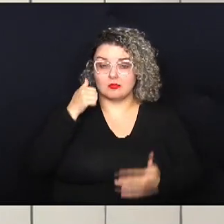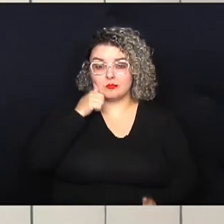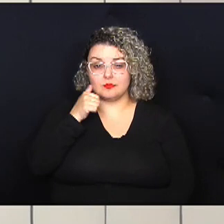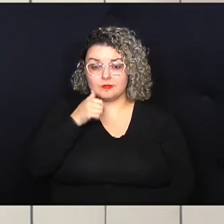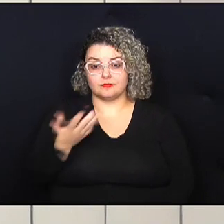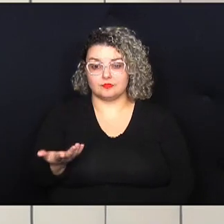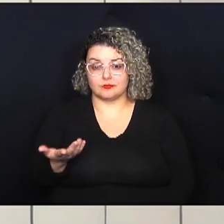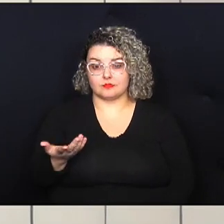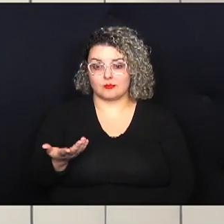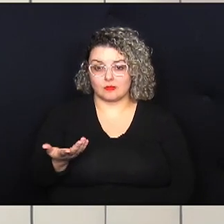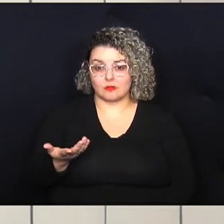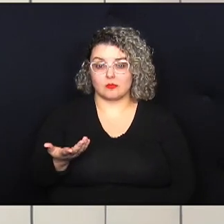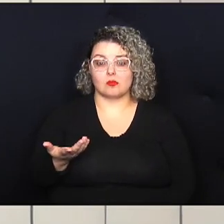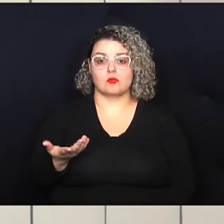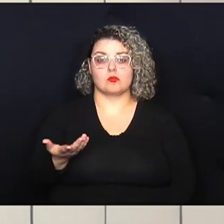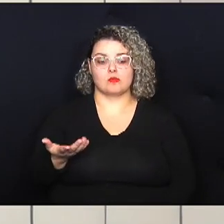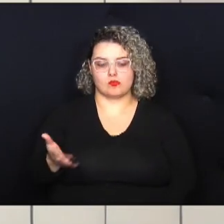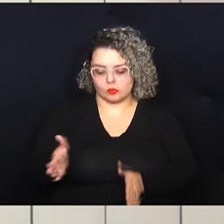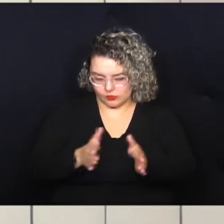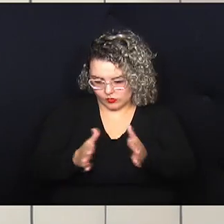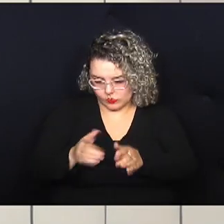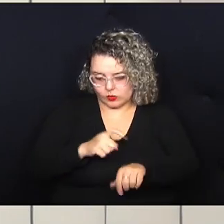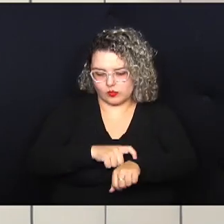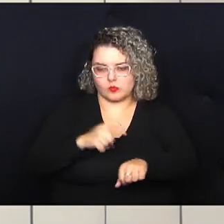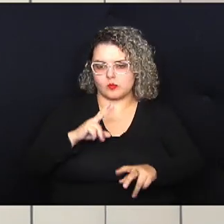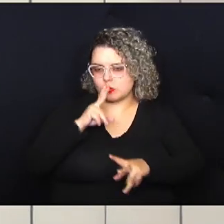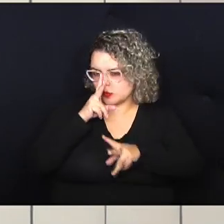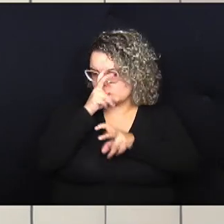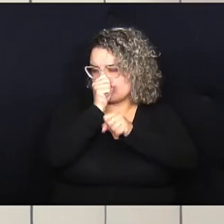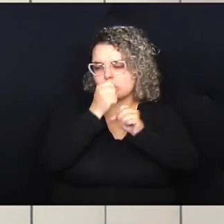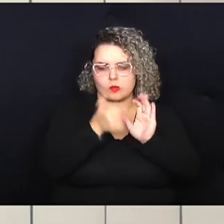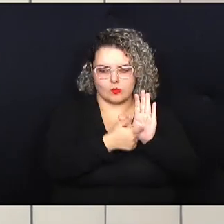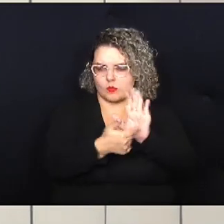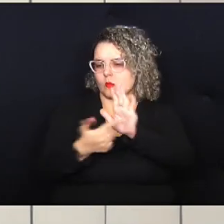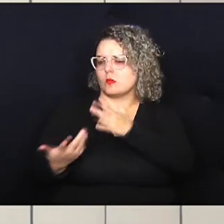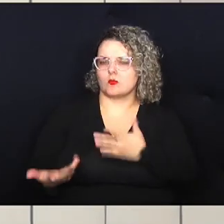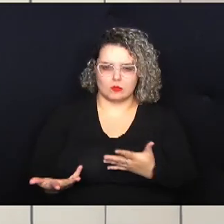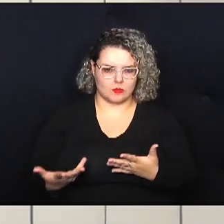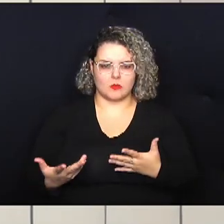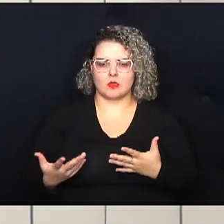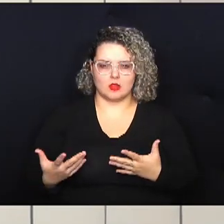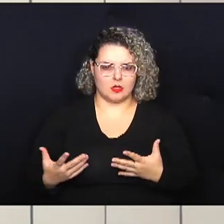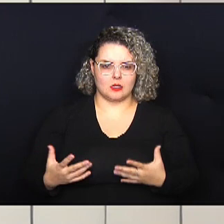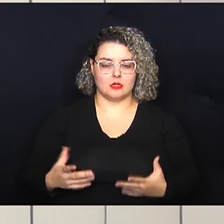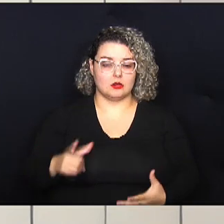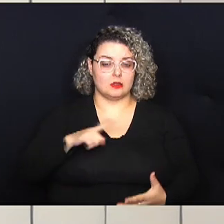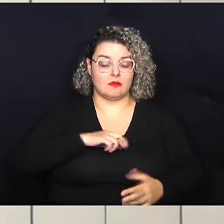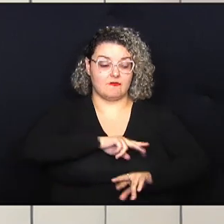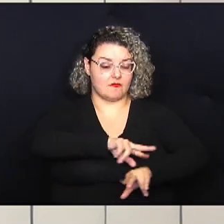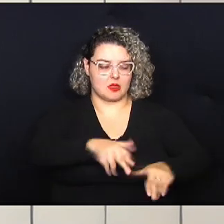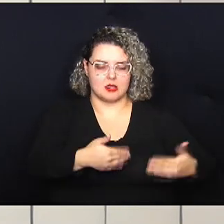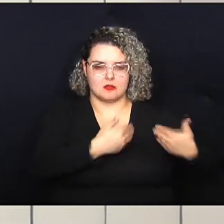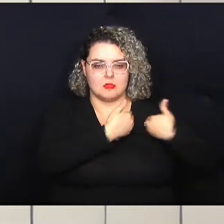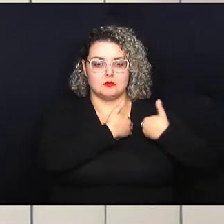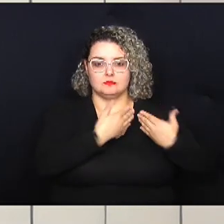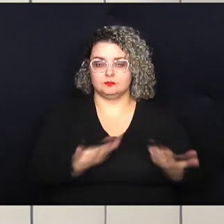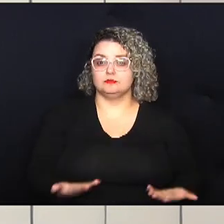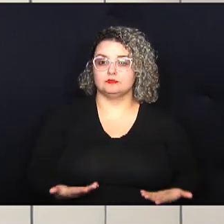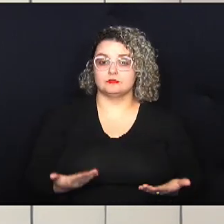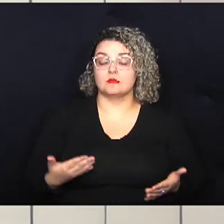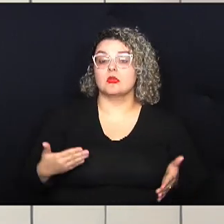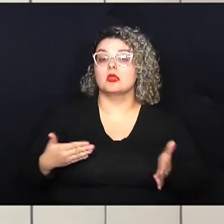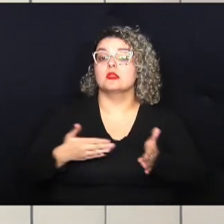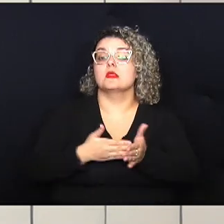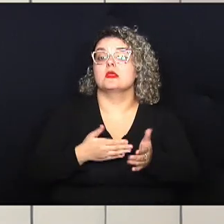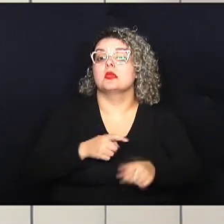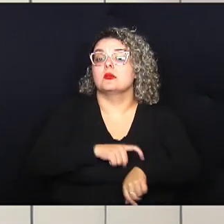porque a gente está dizendo dessa situação aí de ser forte, de mostrar, de carregar o mundo nas costas, né? Até que ponto a gente pode